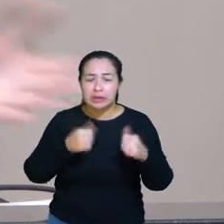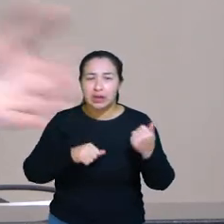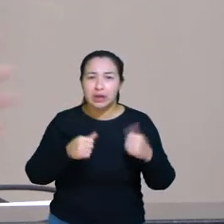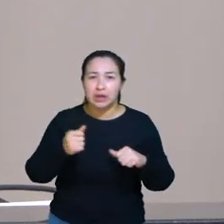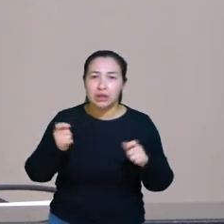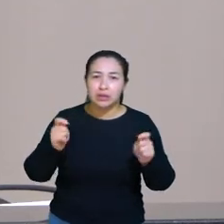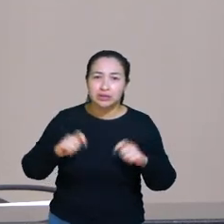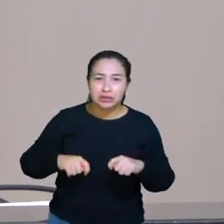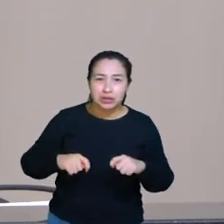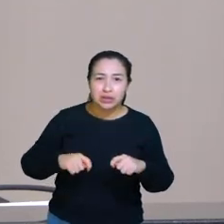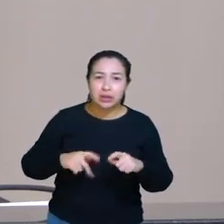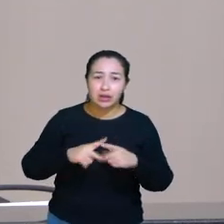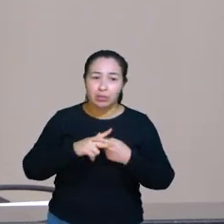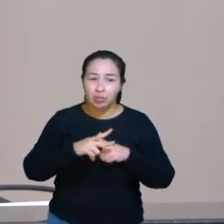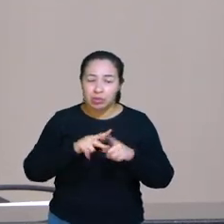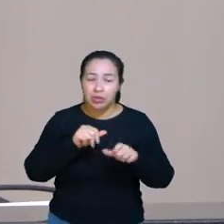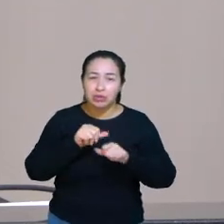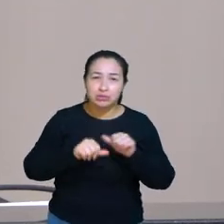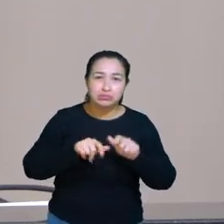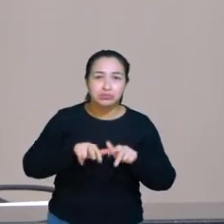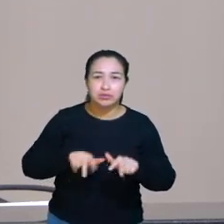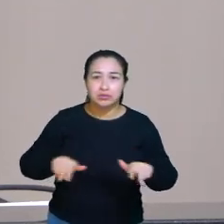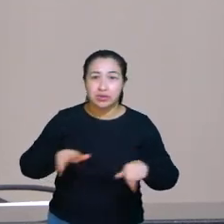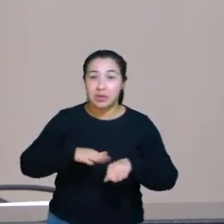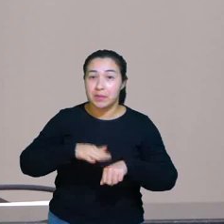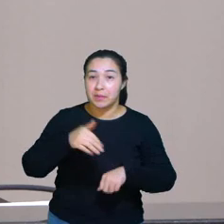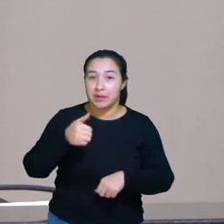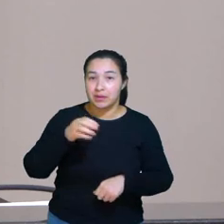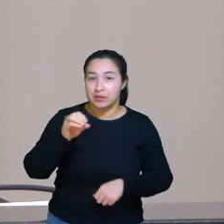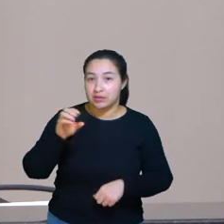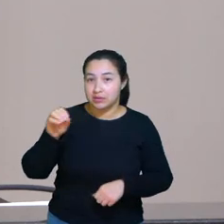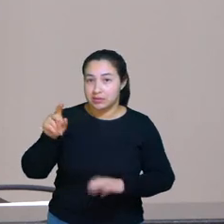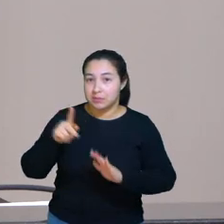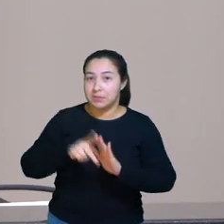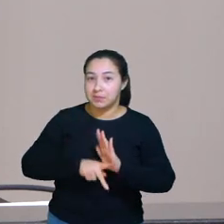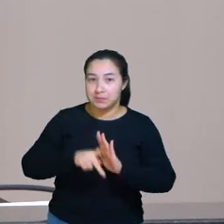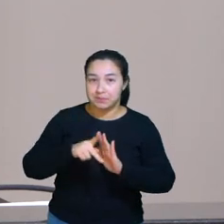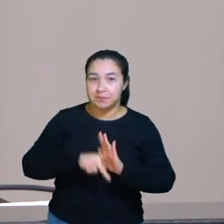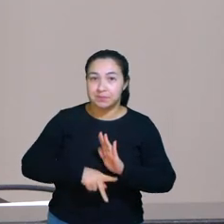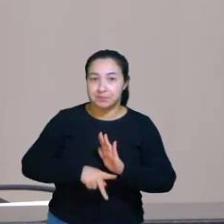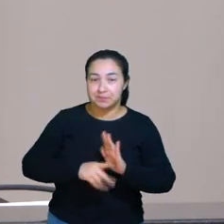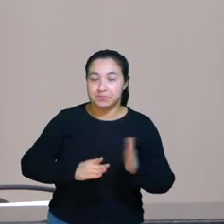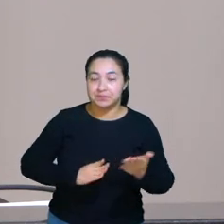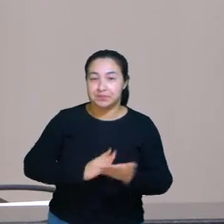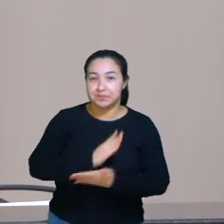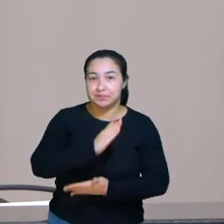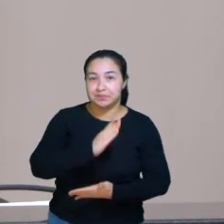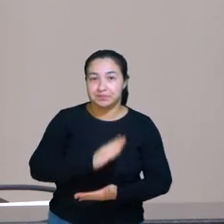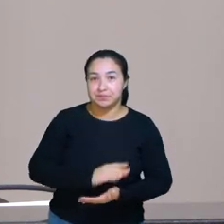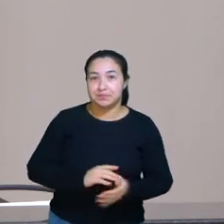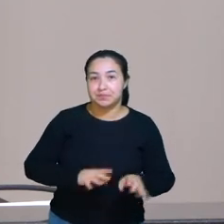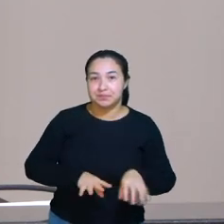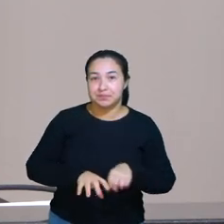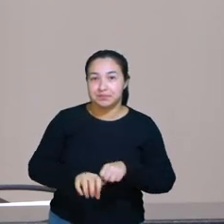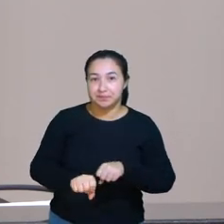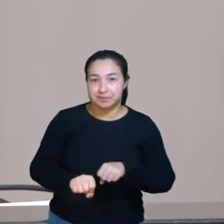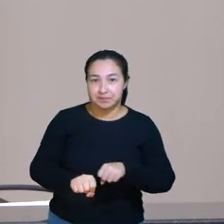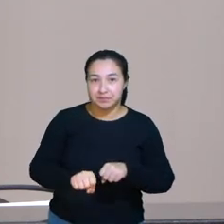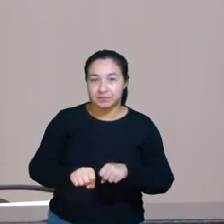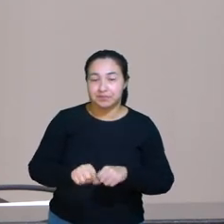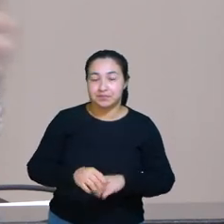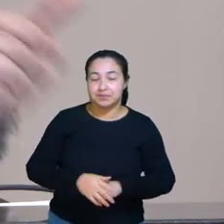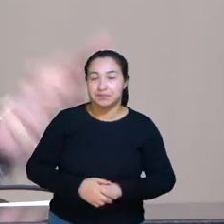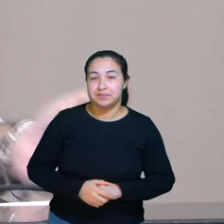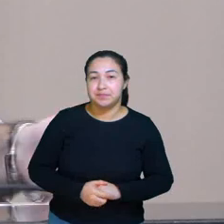ou com ajustes quando for o caso mas foram mais de 100 projetos ã aprovados para formação descentralizadas